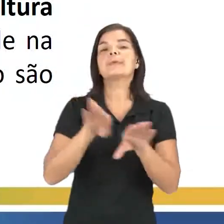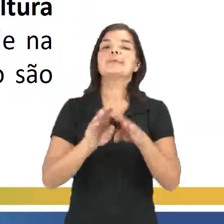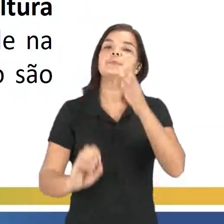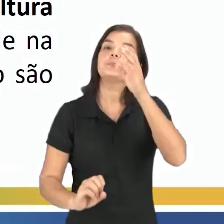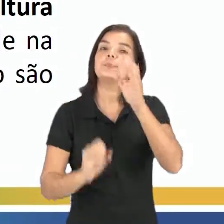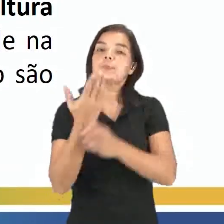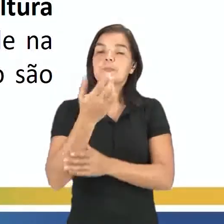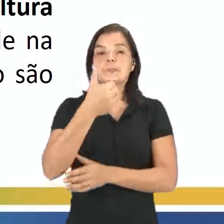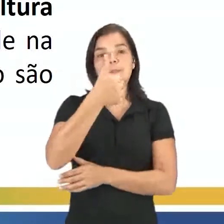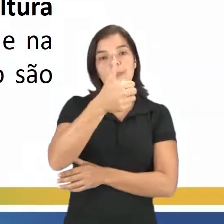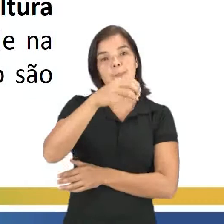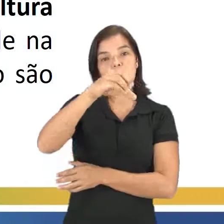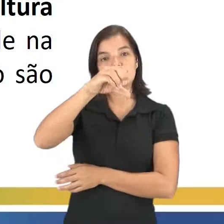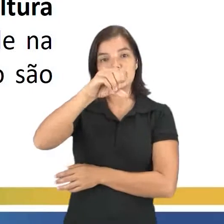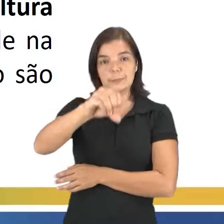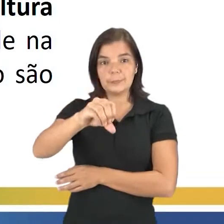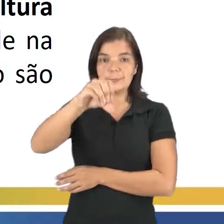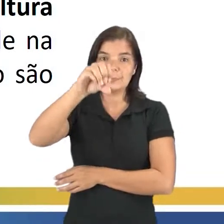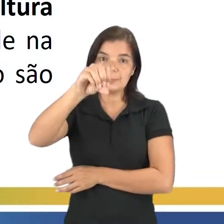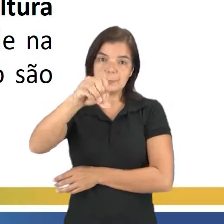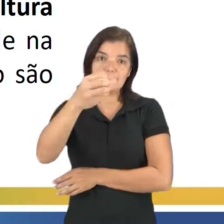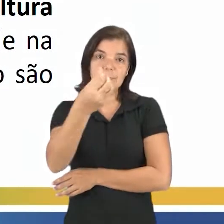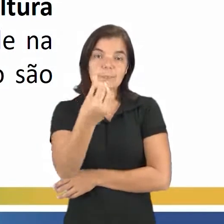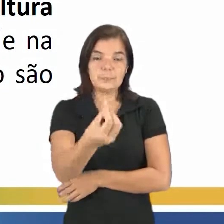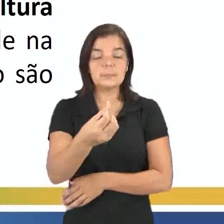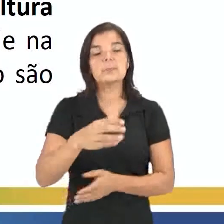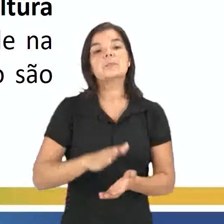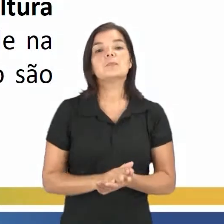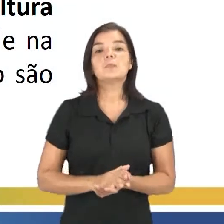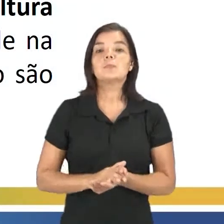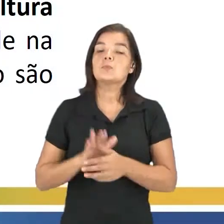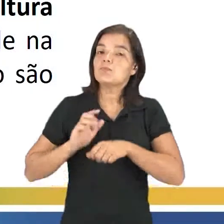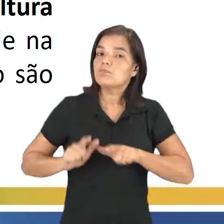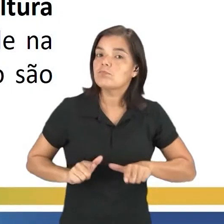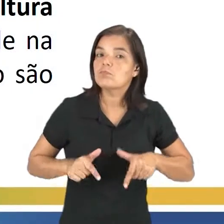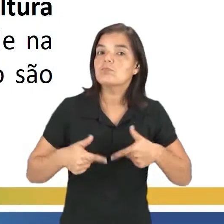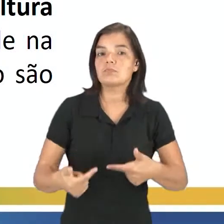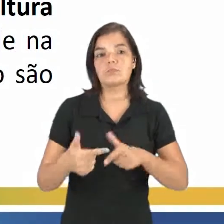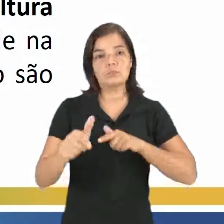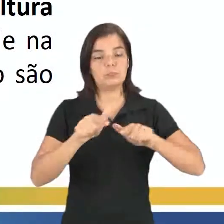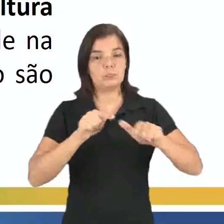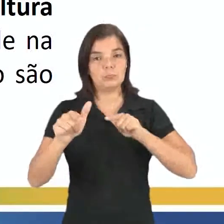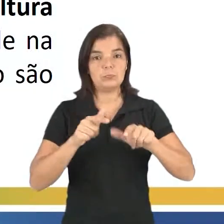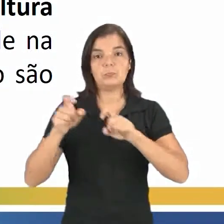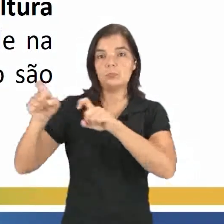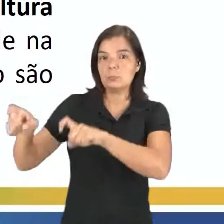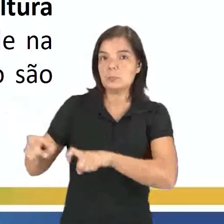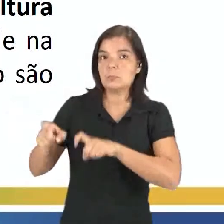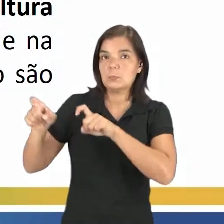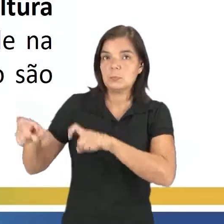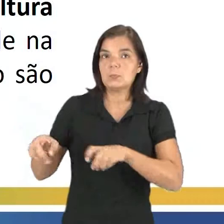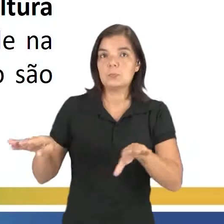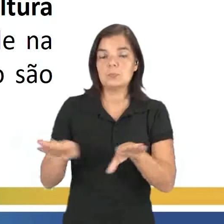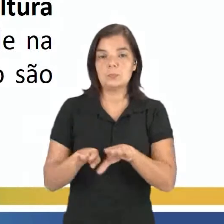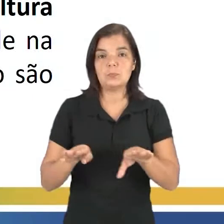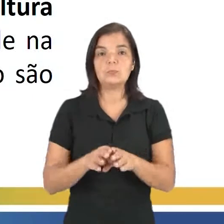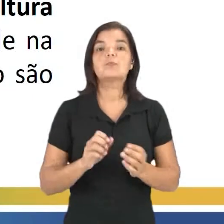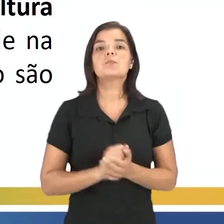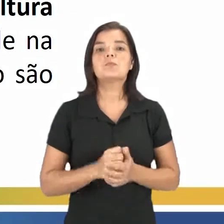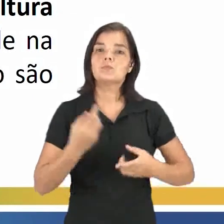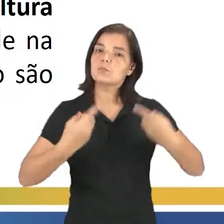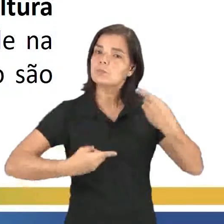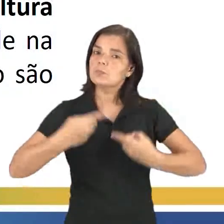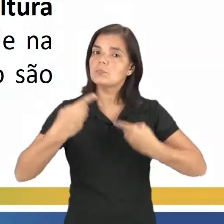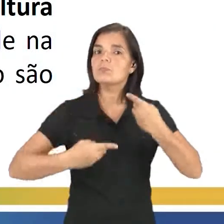surgiu em 1996, graças a lutas, né, dos trabalhadores rurais, né, por uma